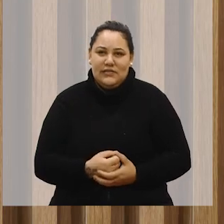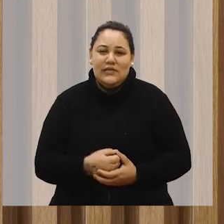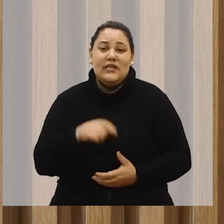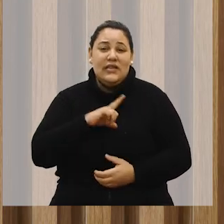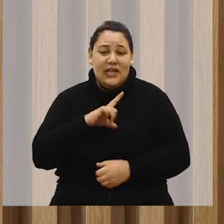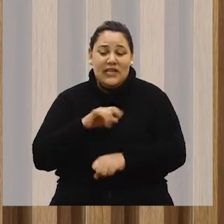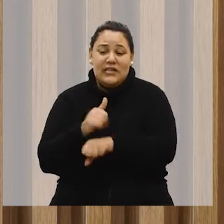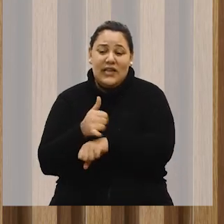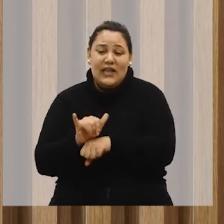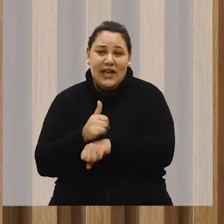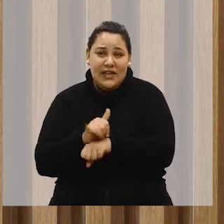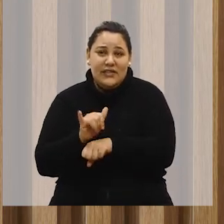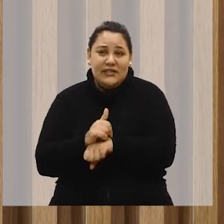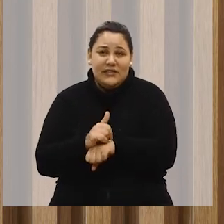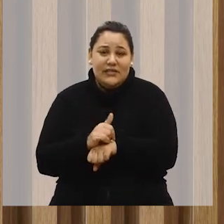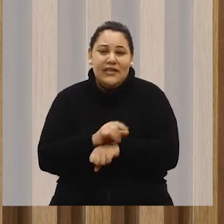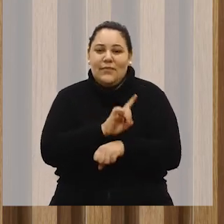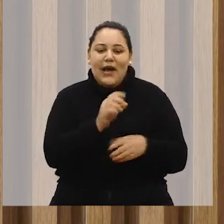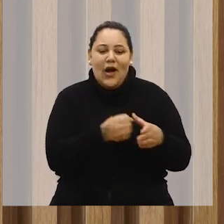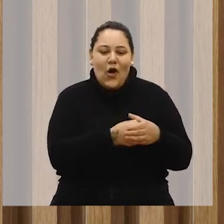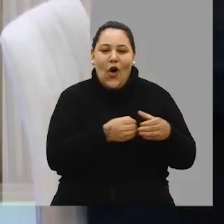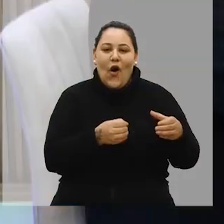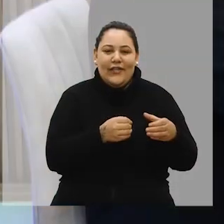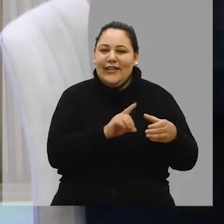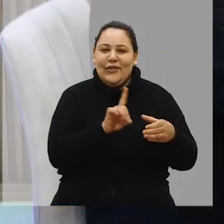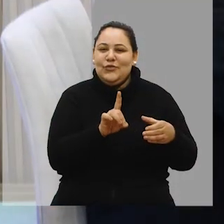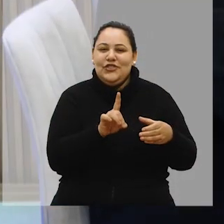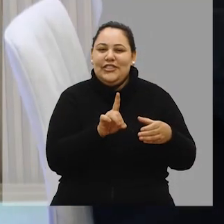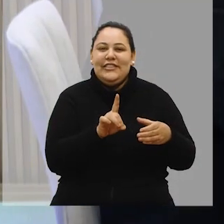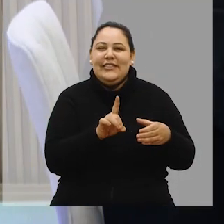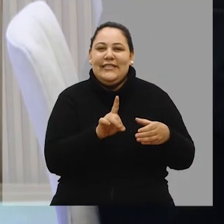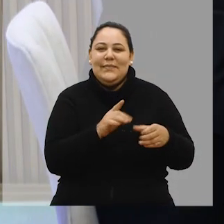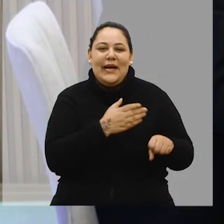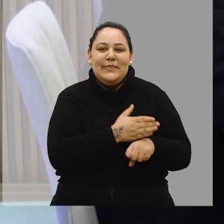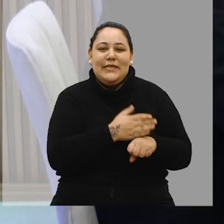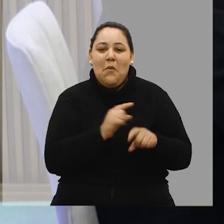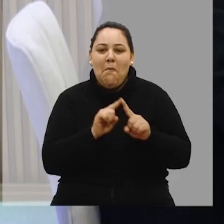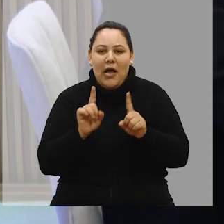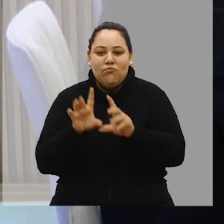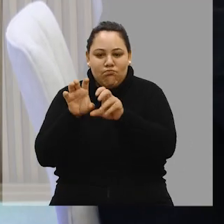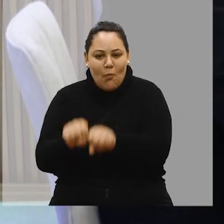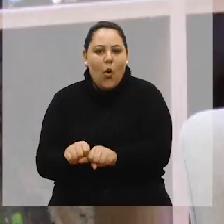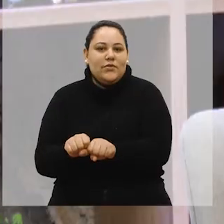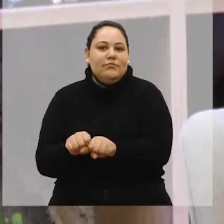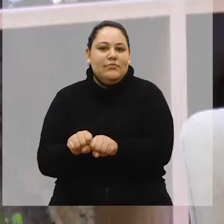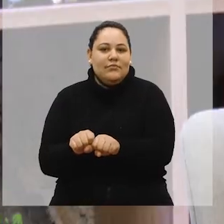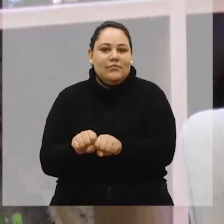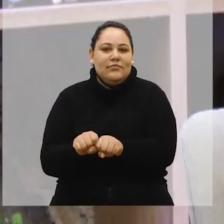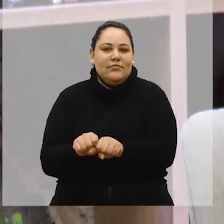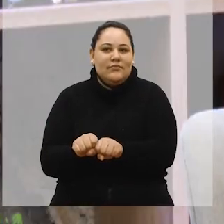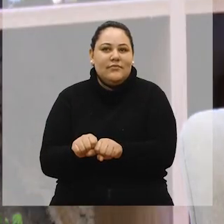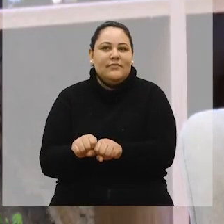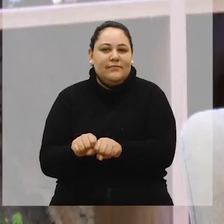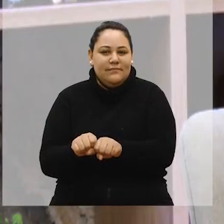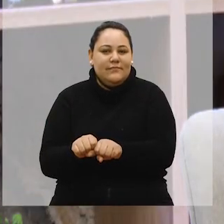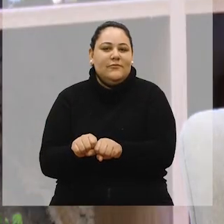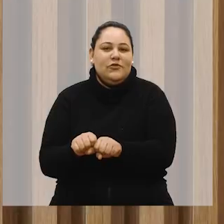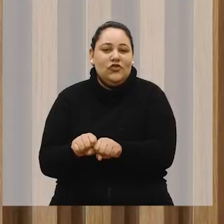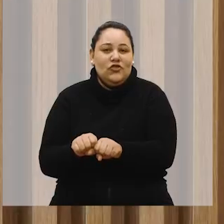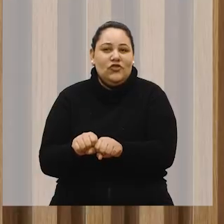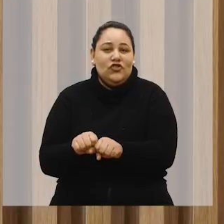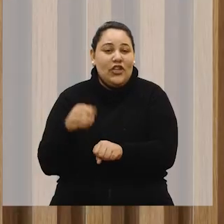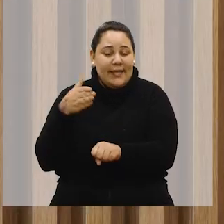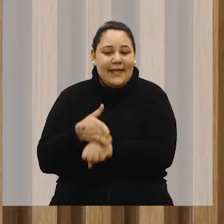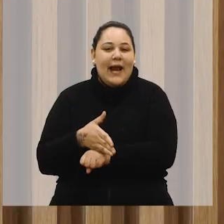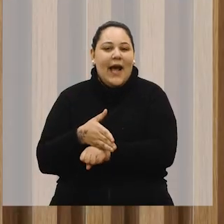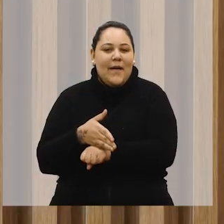para que aquelas mulheres... Uma cota não de candidatura, mas uma cota de posse, né? Que exista um recorte diferente na legislação. Exato. A isso.